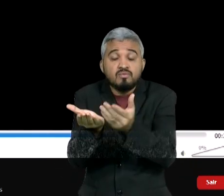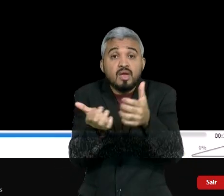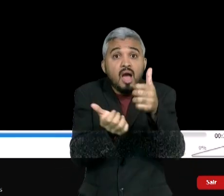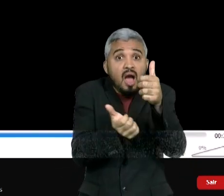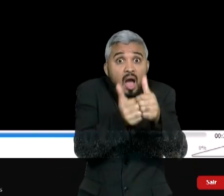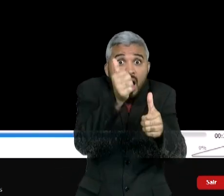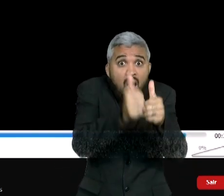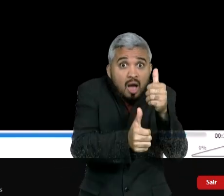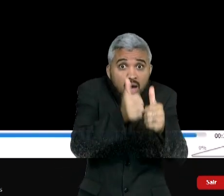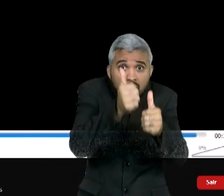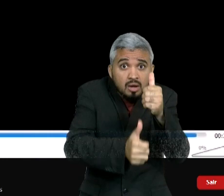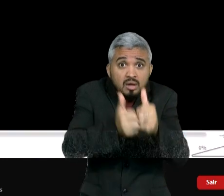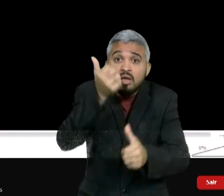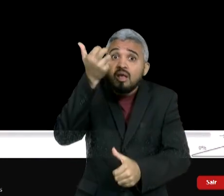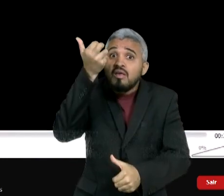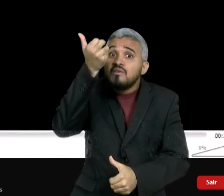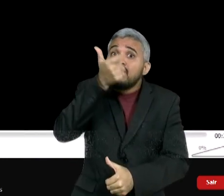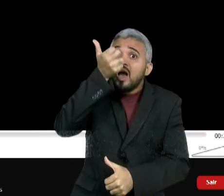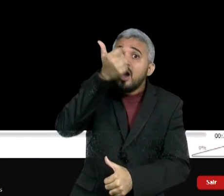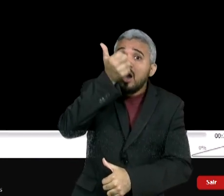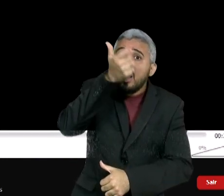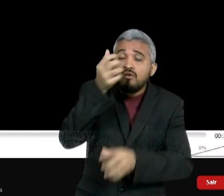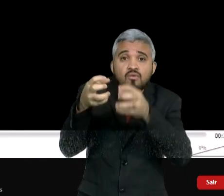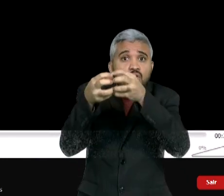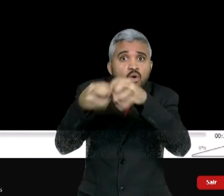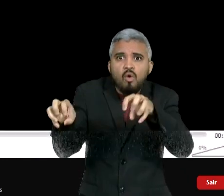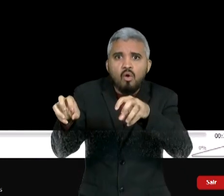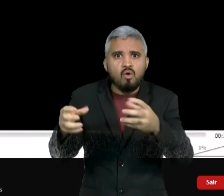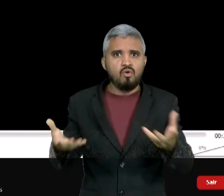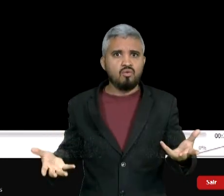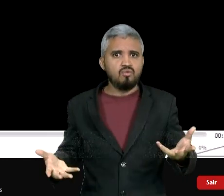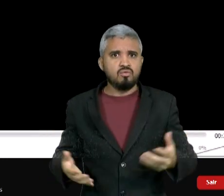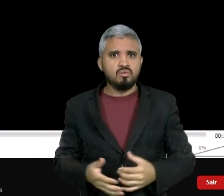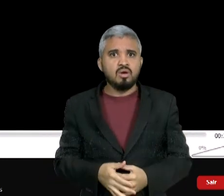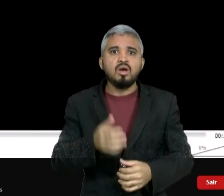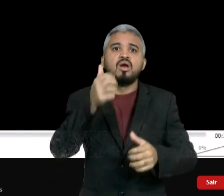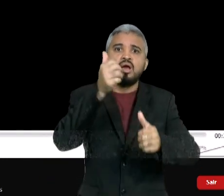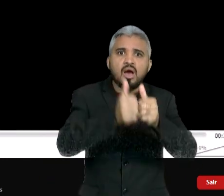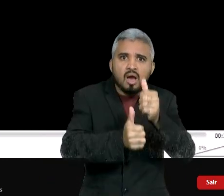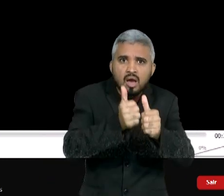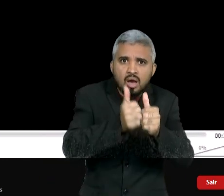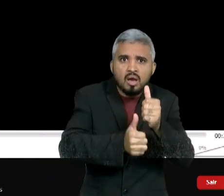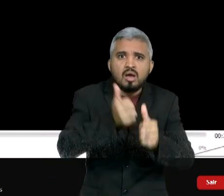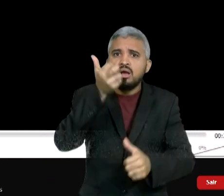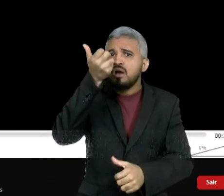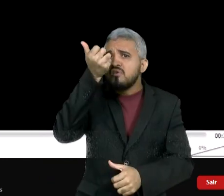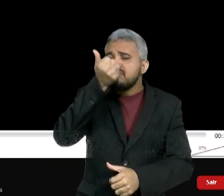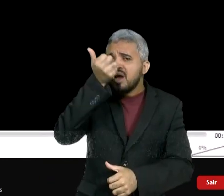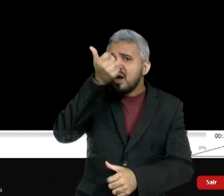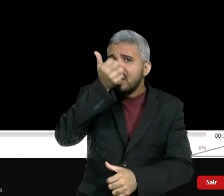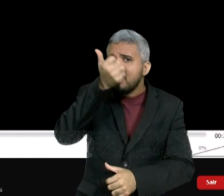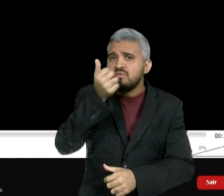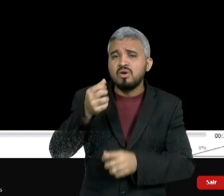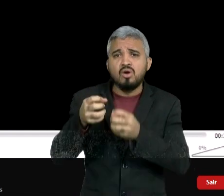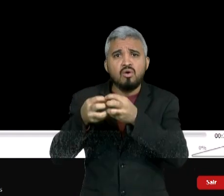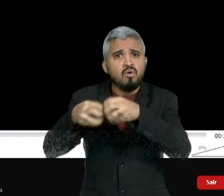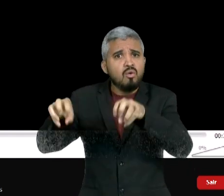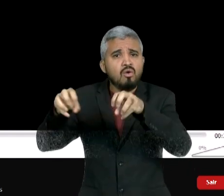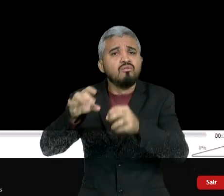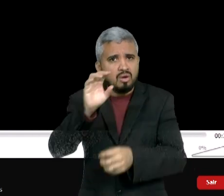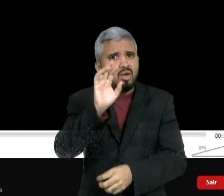arroz, farofa e ovo. Arroz, farofa e ovo. Isso